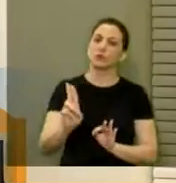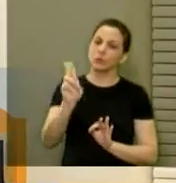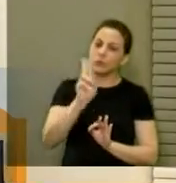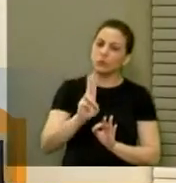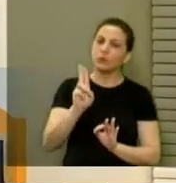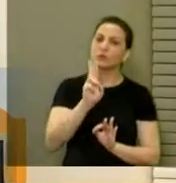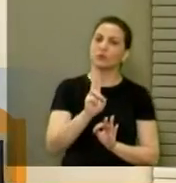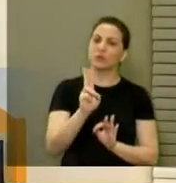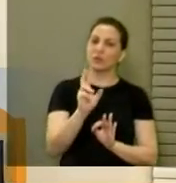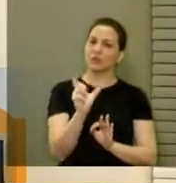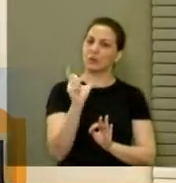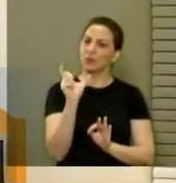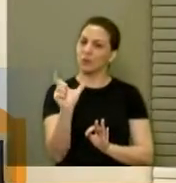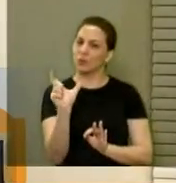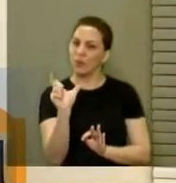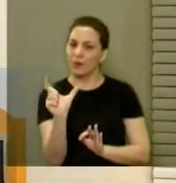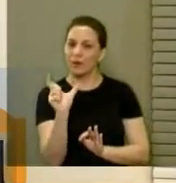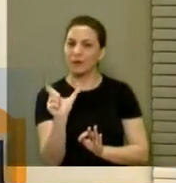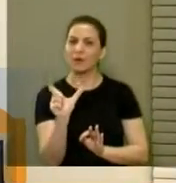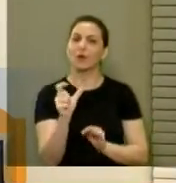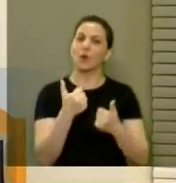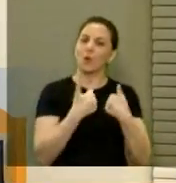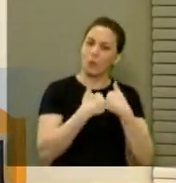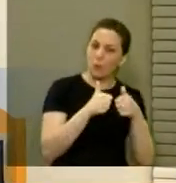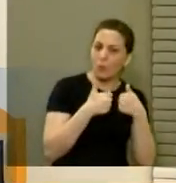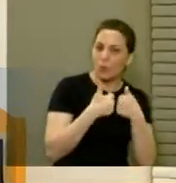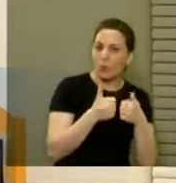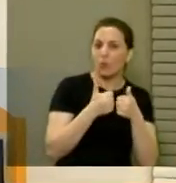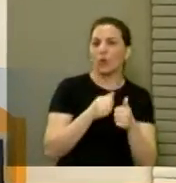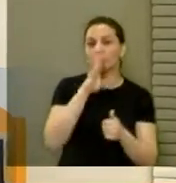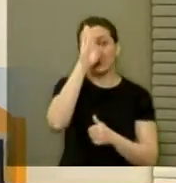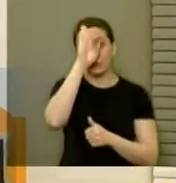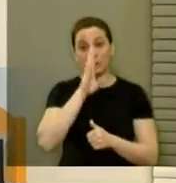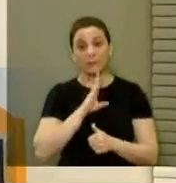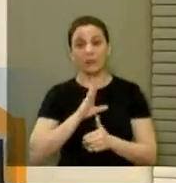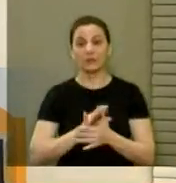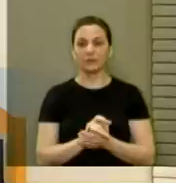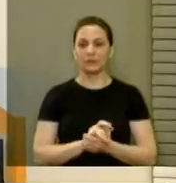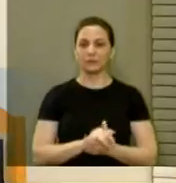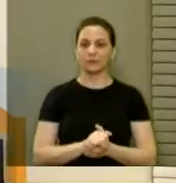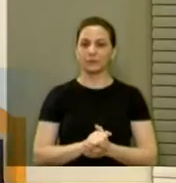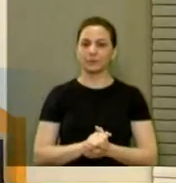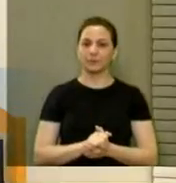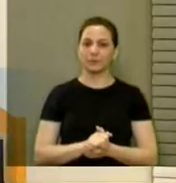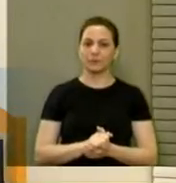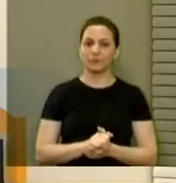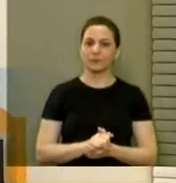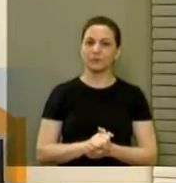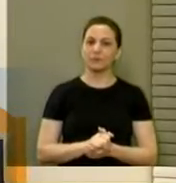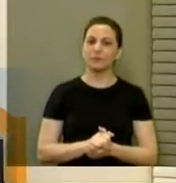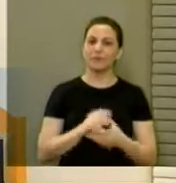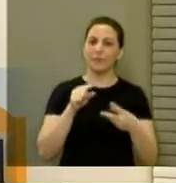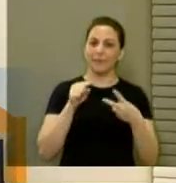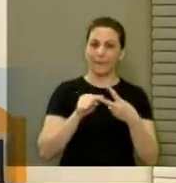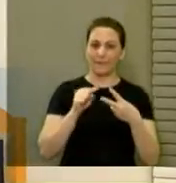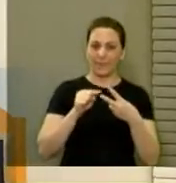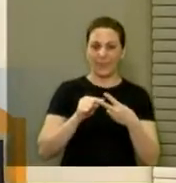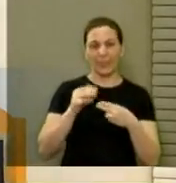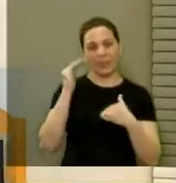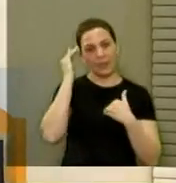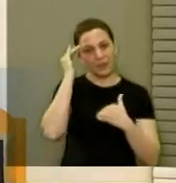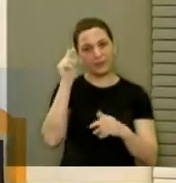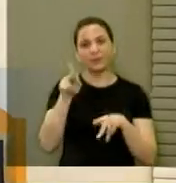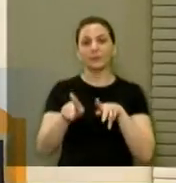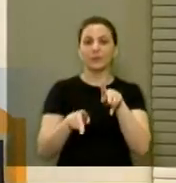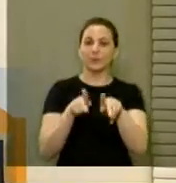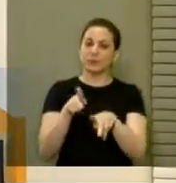utilizando o transporte público de forma gratuita é falar um pouquinho do e agradecer à população